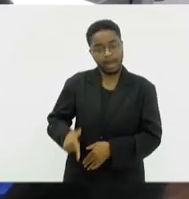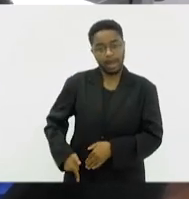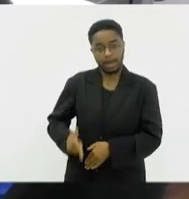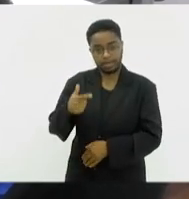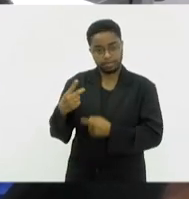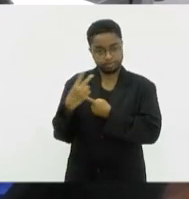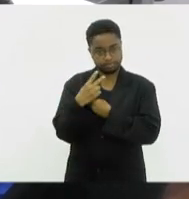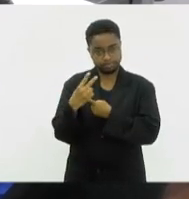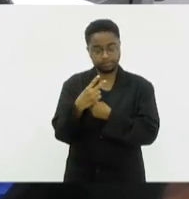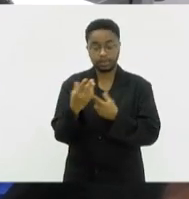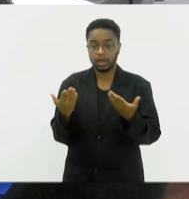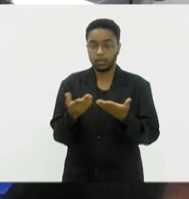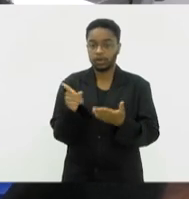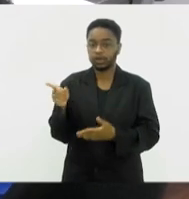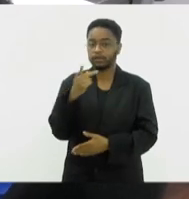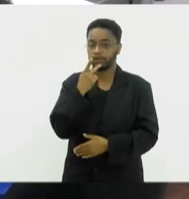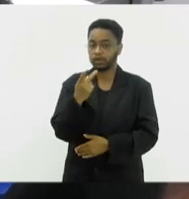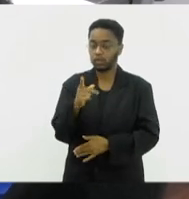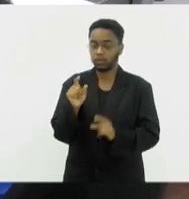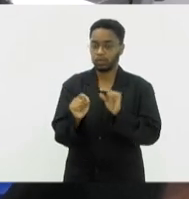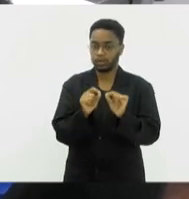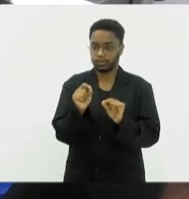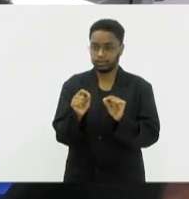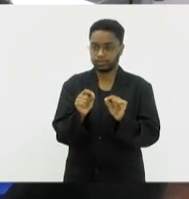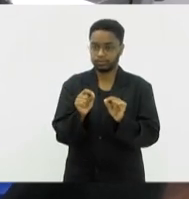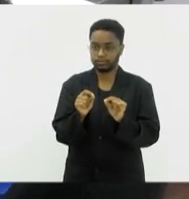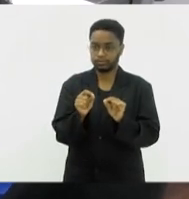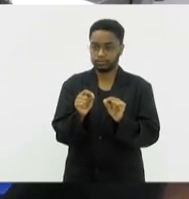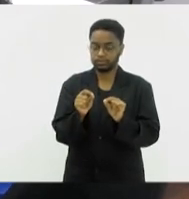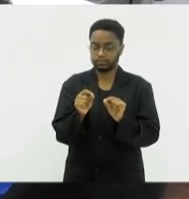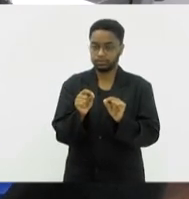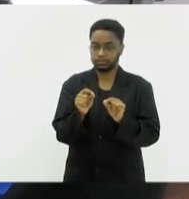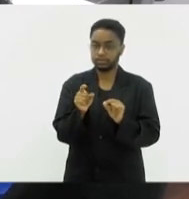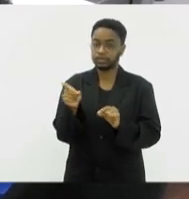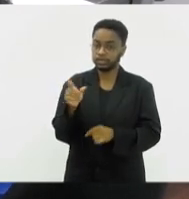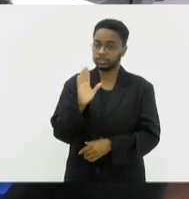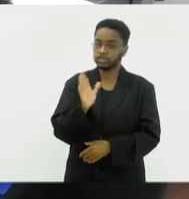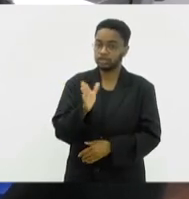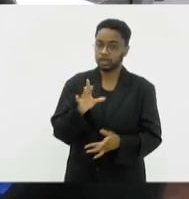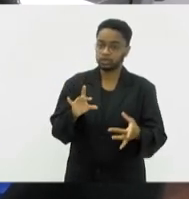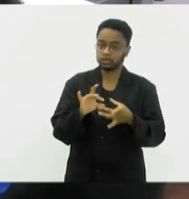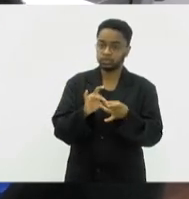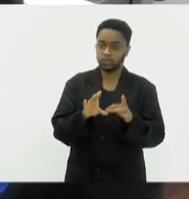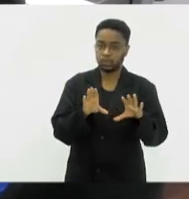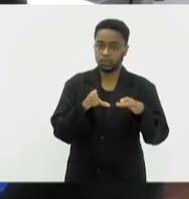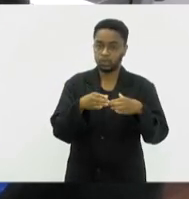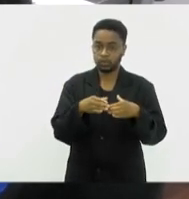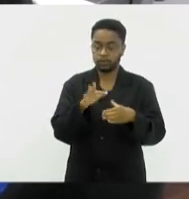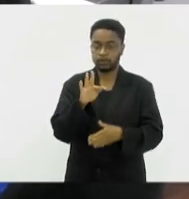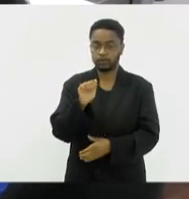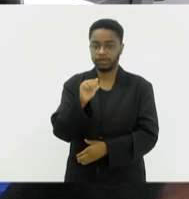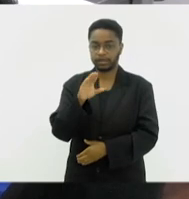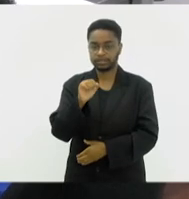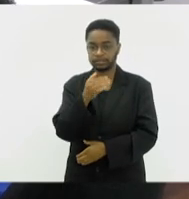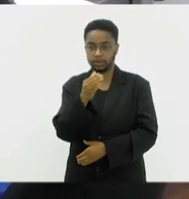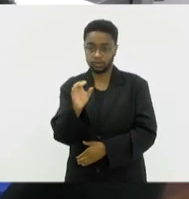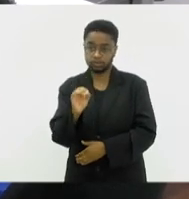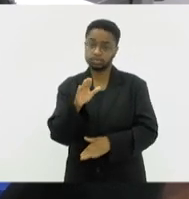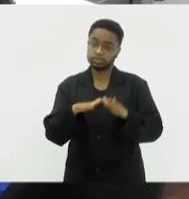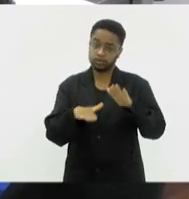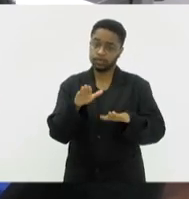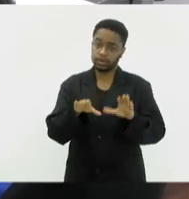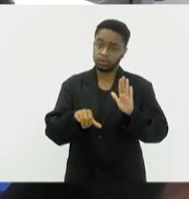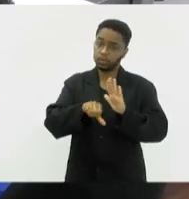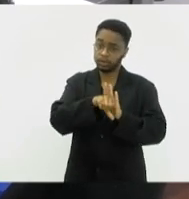dele. Agora ele já está dizendo que ele integrou uma facção criminosa. Esse crime pode estar até prescrito. E não cabe a